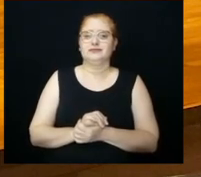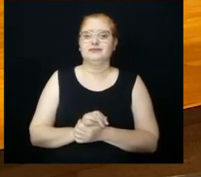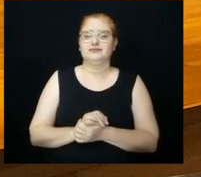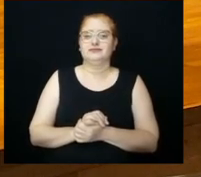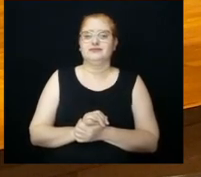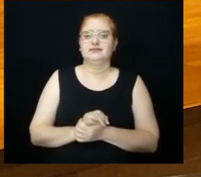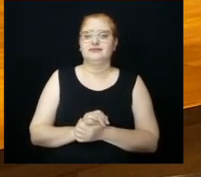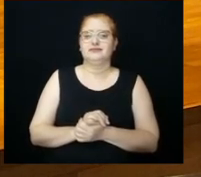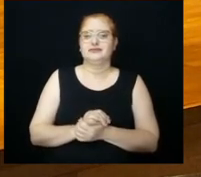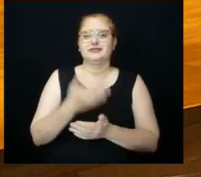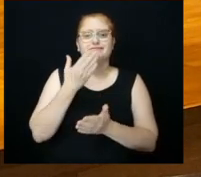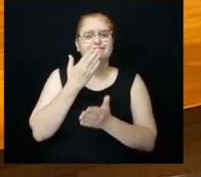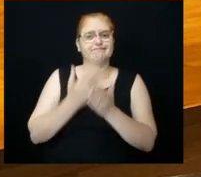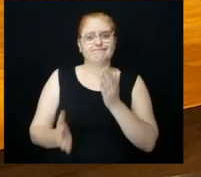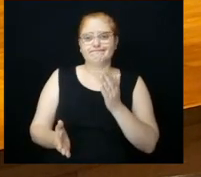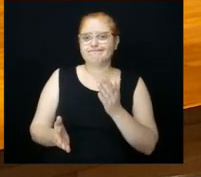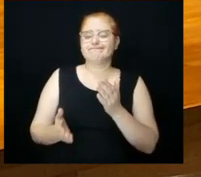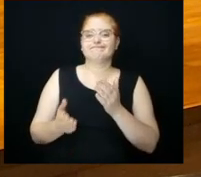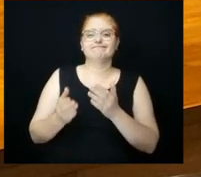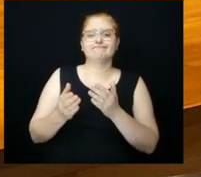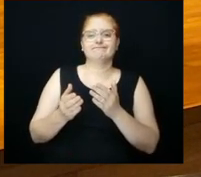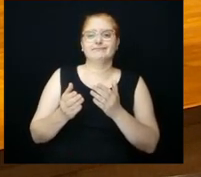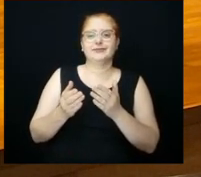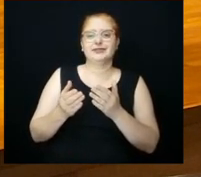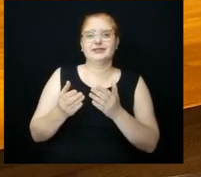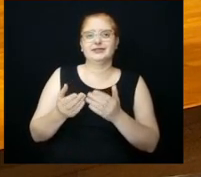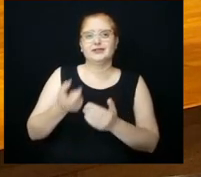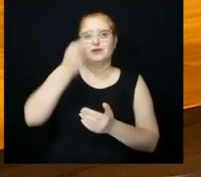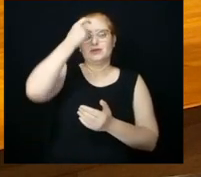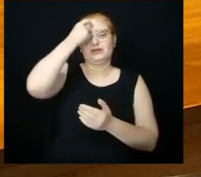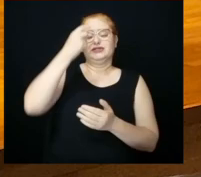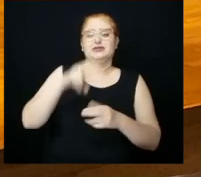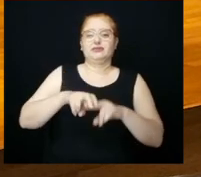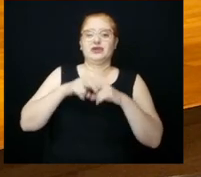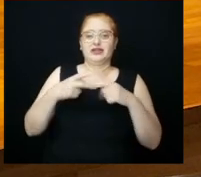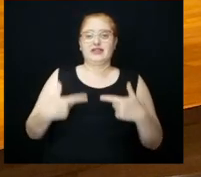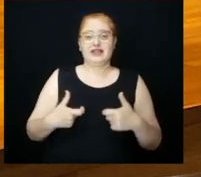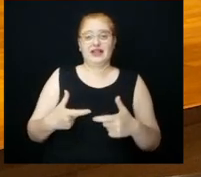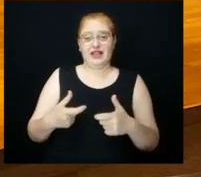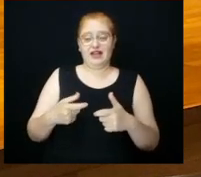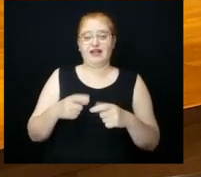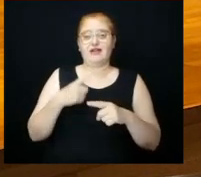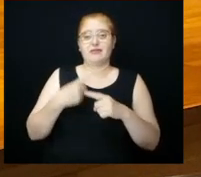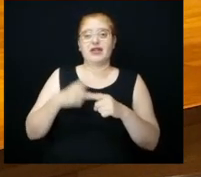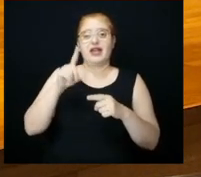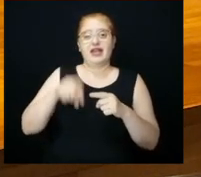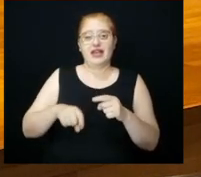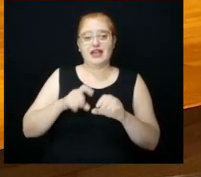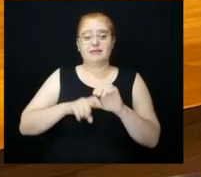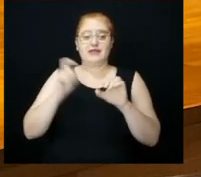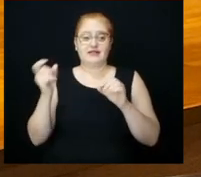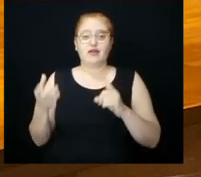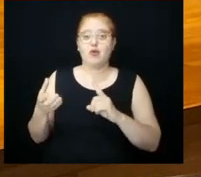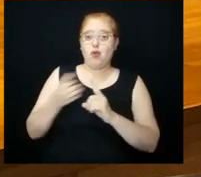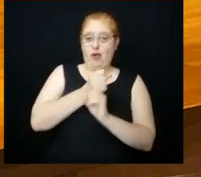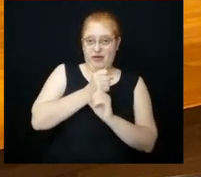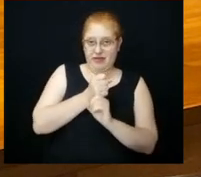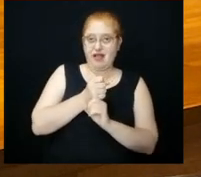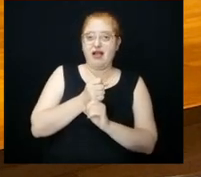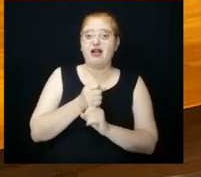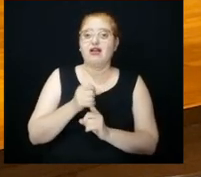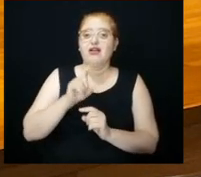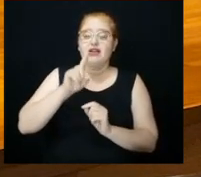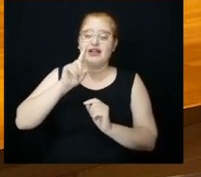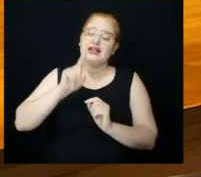perder a sanidade em função da chegada da guerra, né? A primeira foi a causa da libertação colonial, e a segunda, porque foi